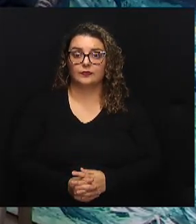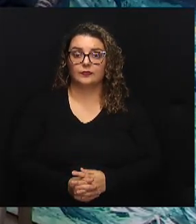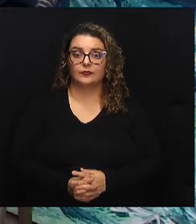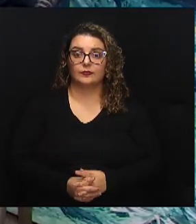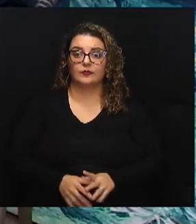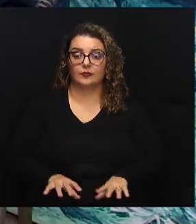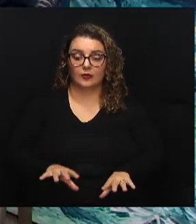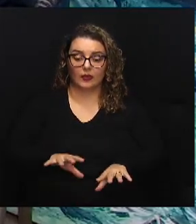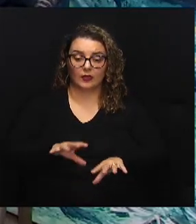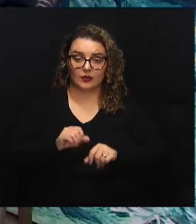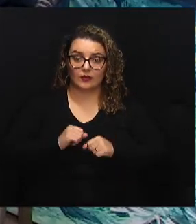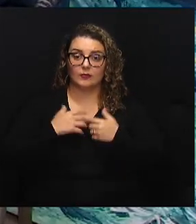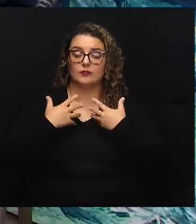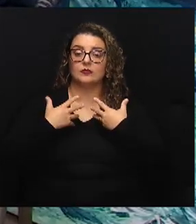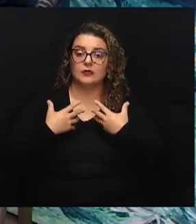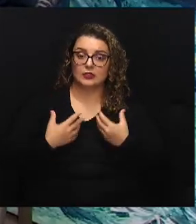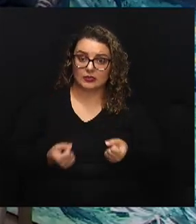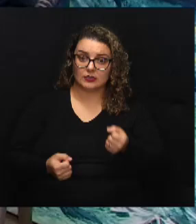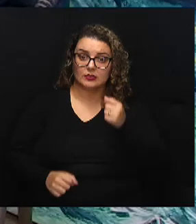conceber, aceitar,